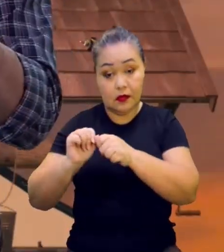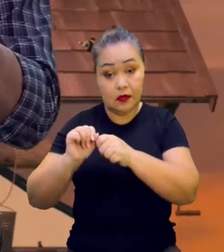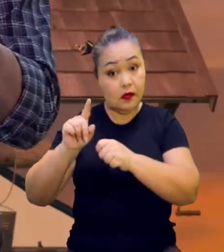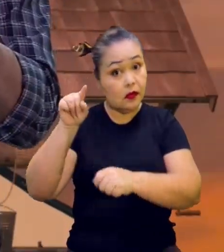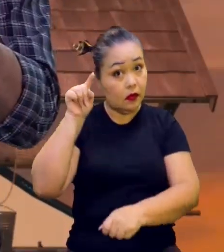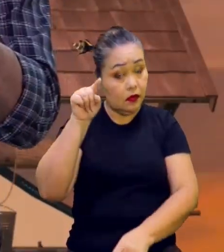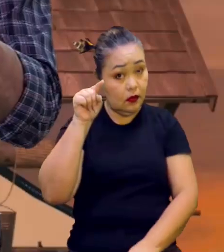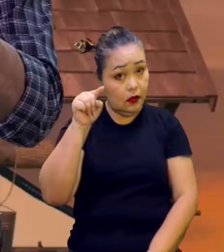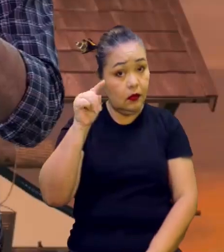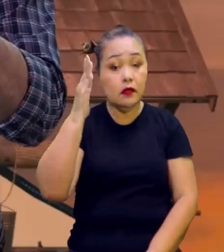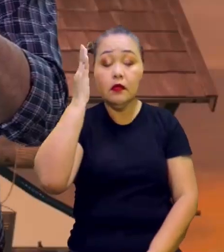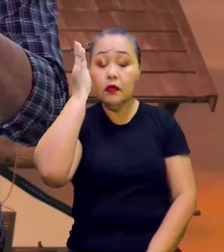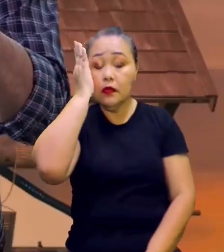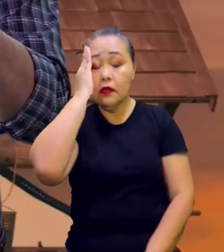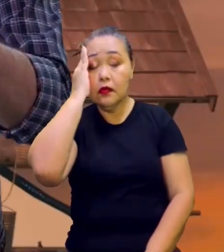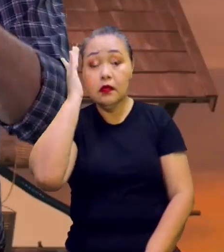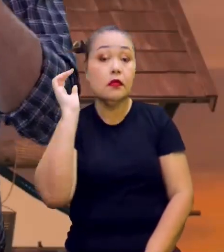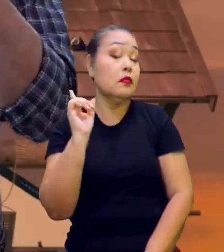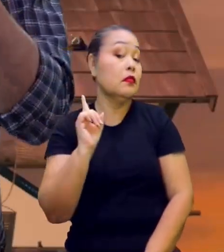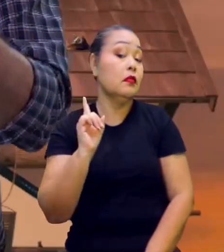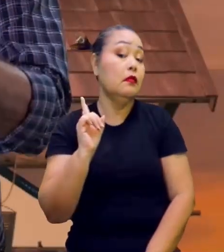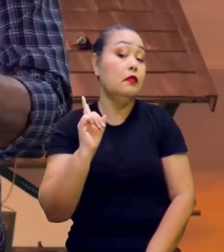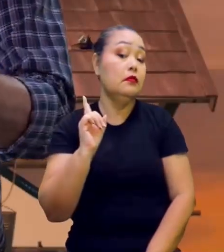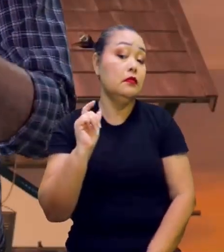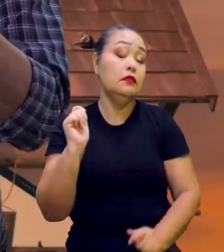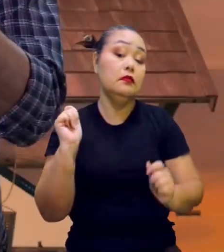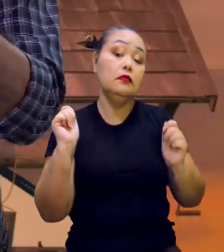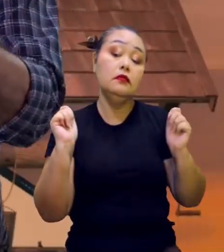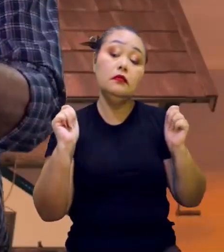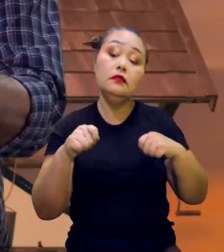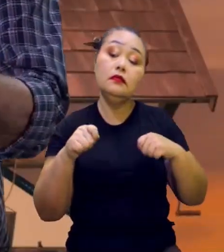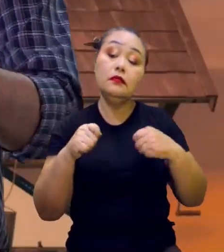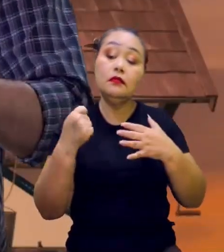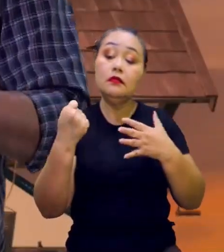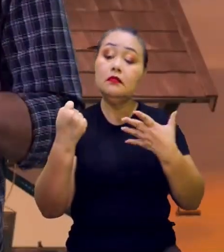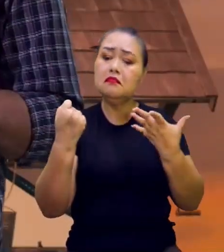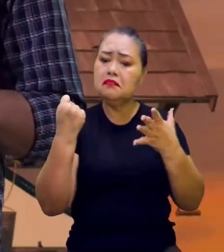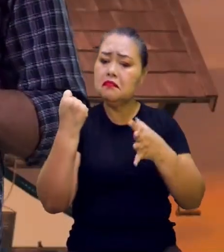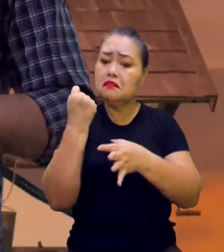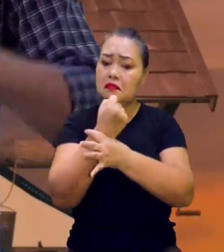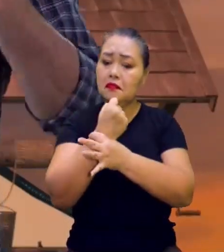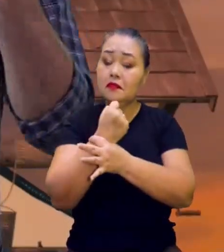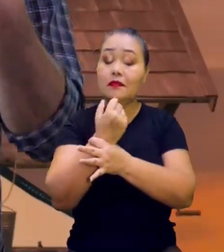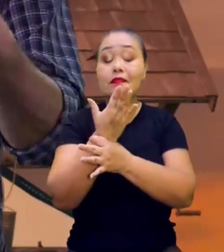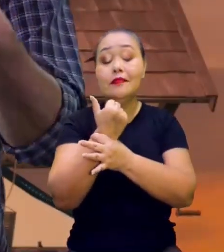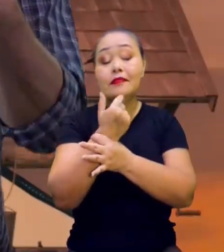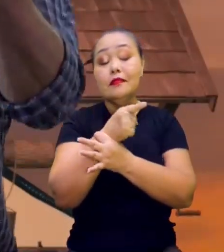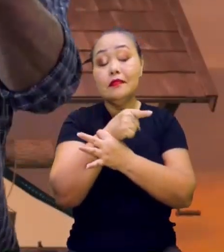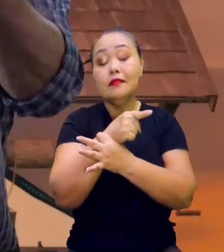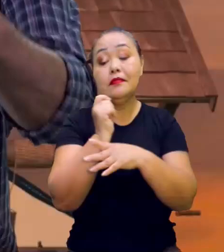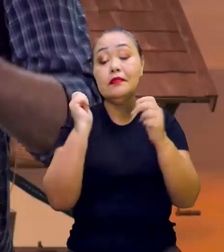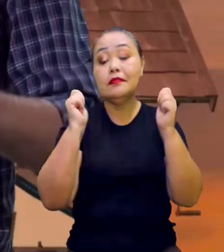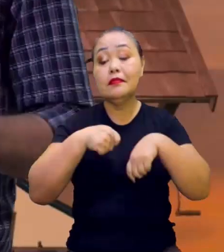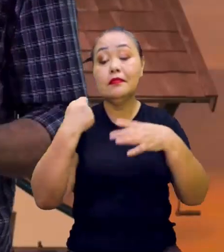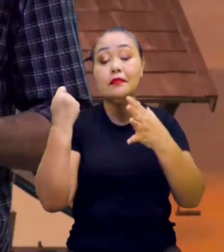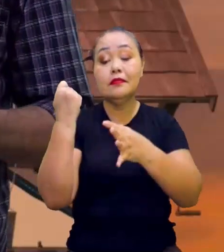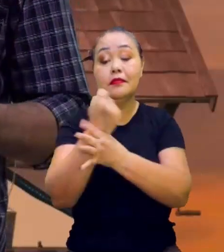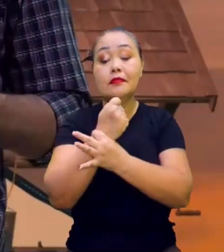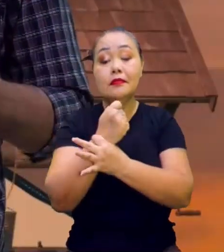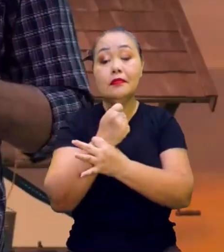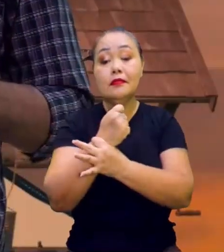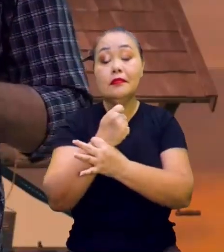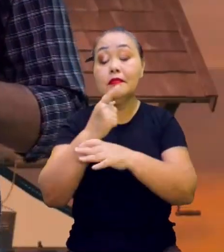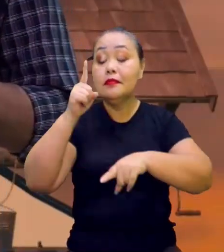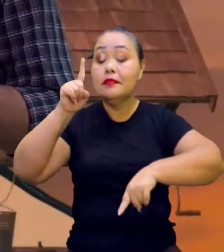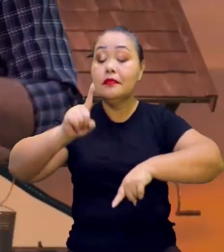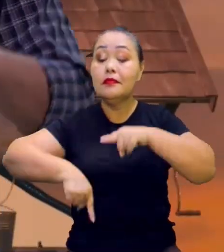vocês, empreendedores, possibilitam, garante alimentação, possibilitam, garante